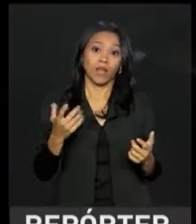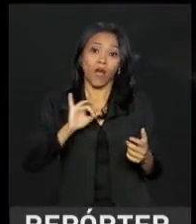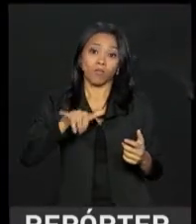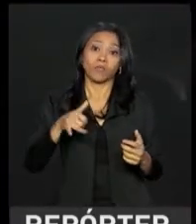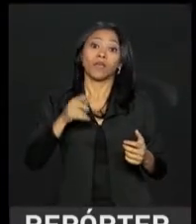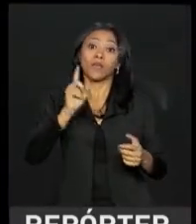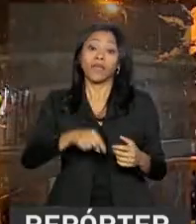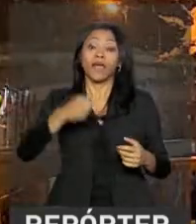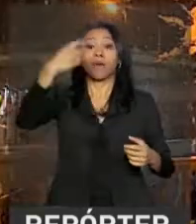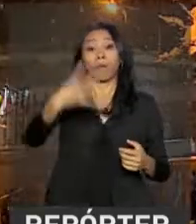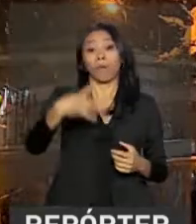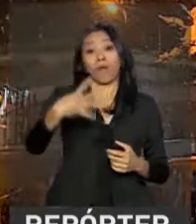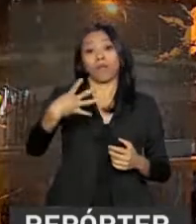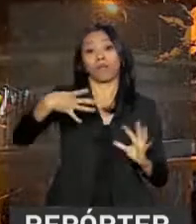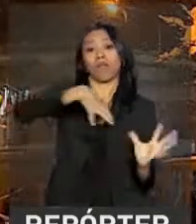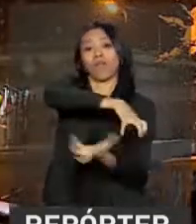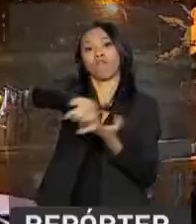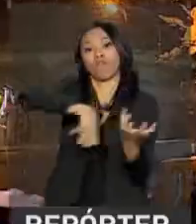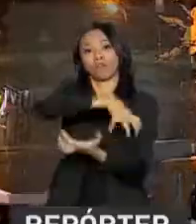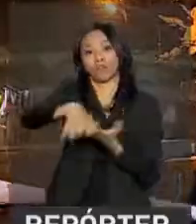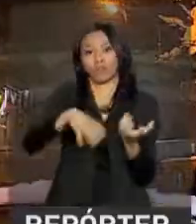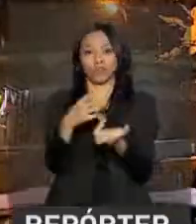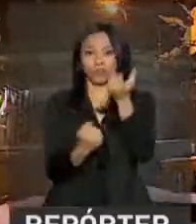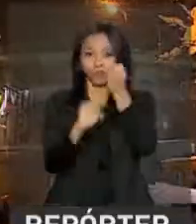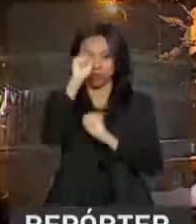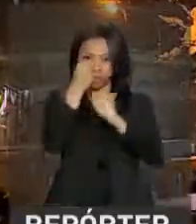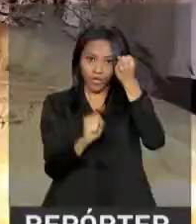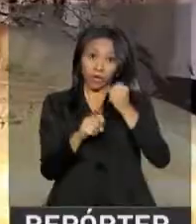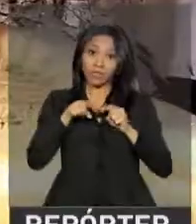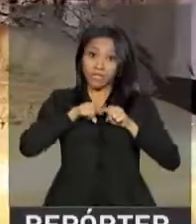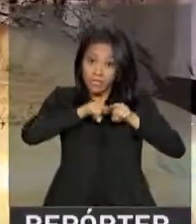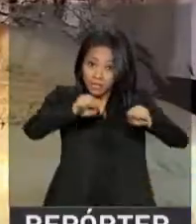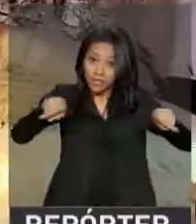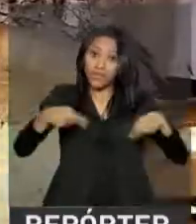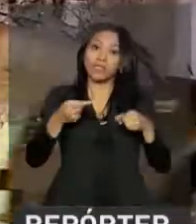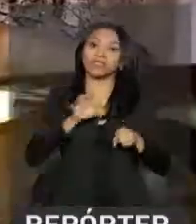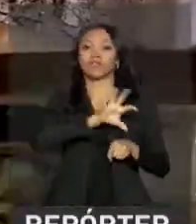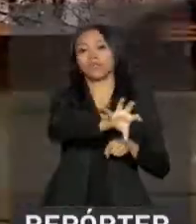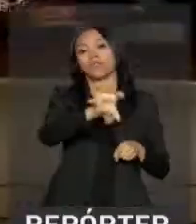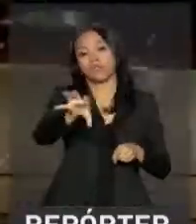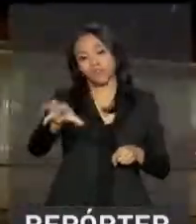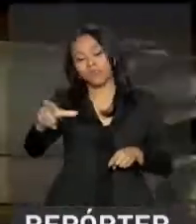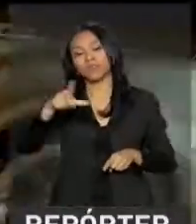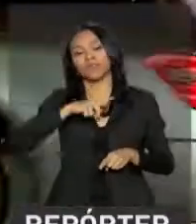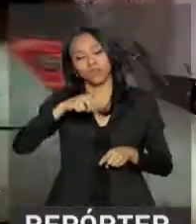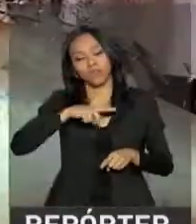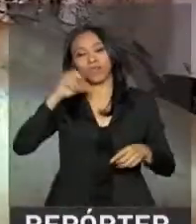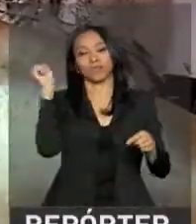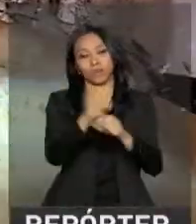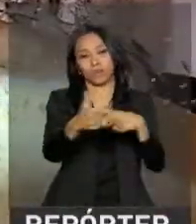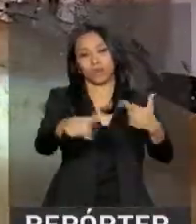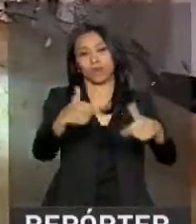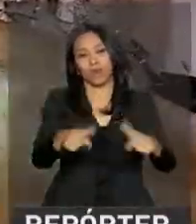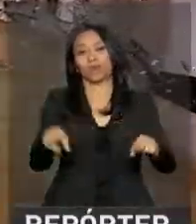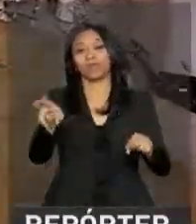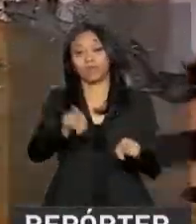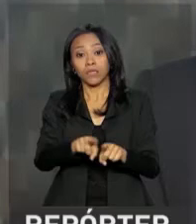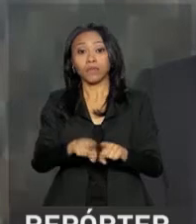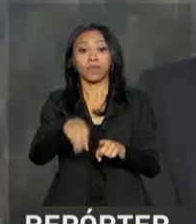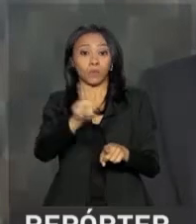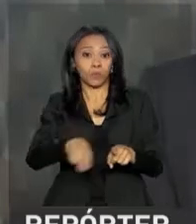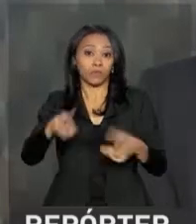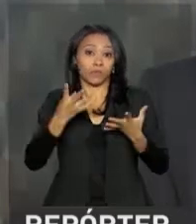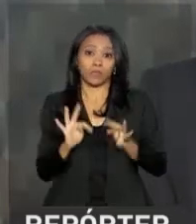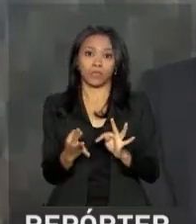revolução industrial e o impacto sobre o mercado de trabalho da evolução tecnológica e automatização da produção